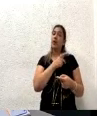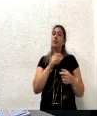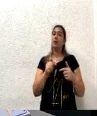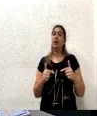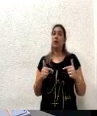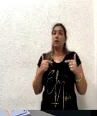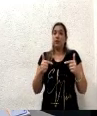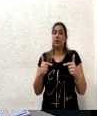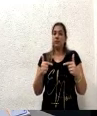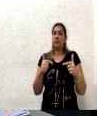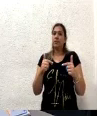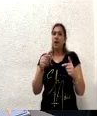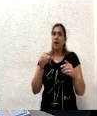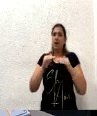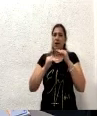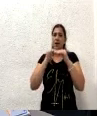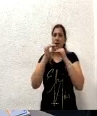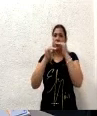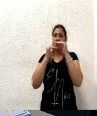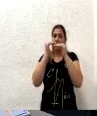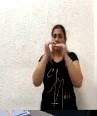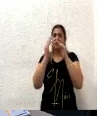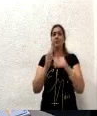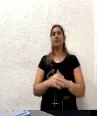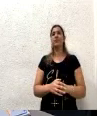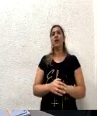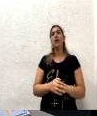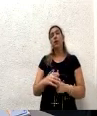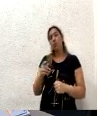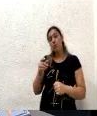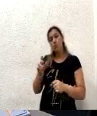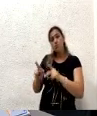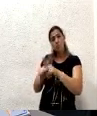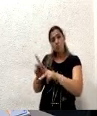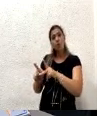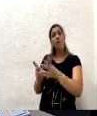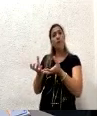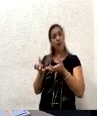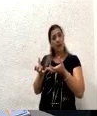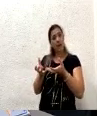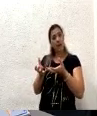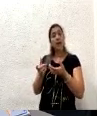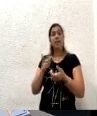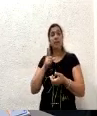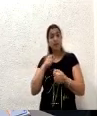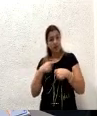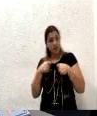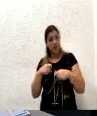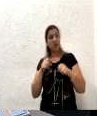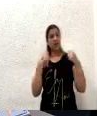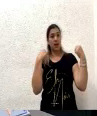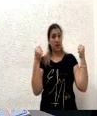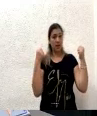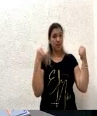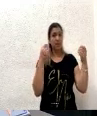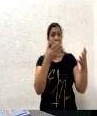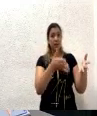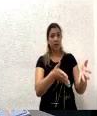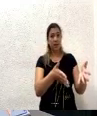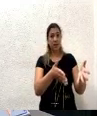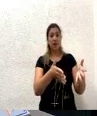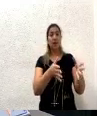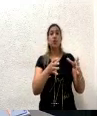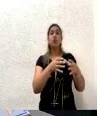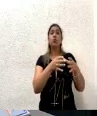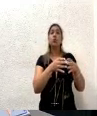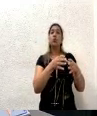né? Porque a gente tem que fazer o que o povo quer. É desejo do povo ter uma academia ao ar livre lá. E lá é uma